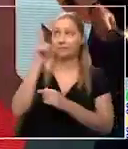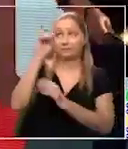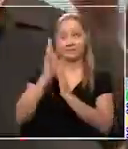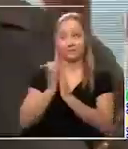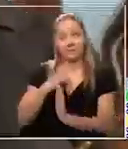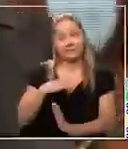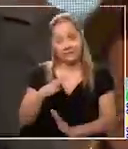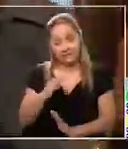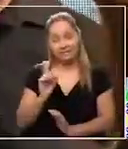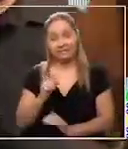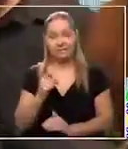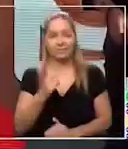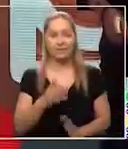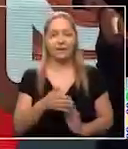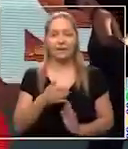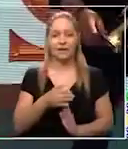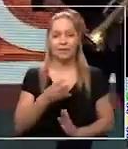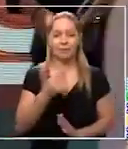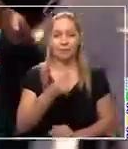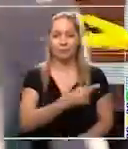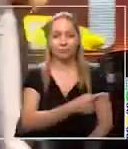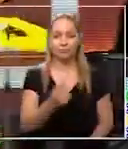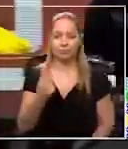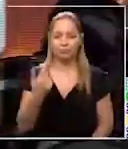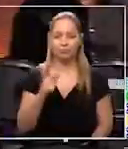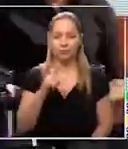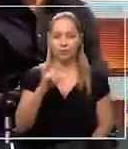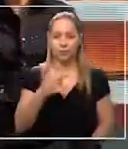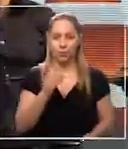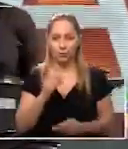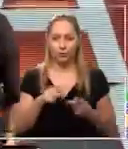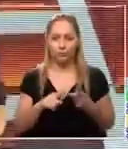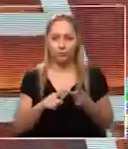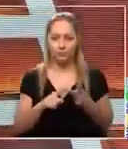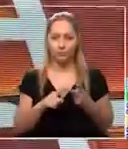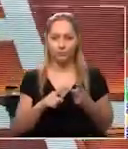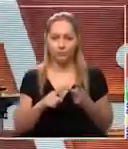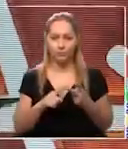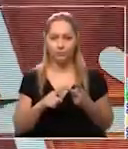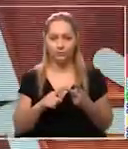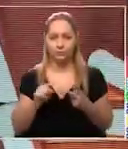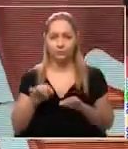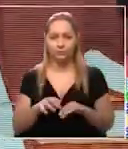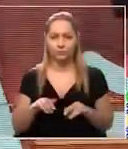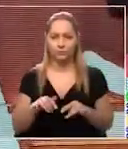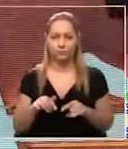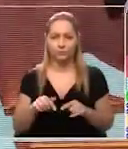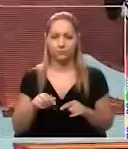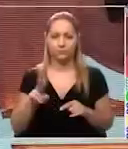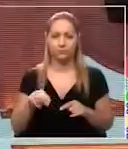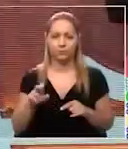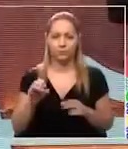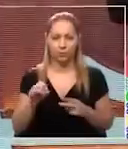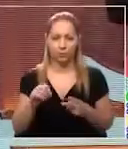claro que sim. Apresenta muito rápido a sua banda, que são muitos. Ora, temos o Lito. O Lito. Temos nas teclas, temos o Nuno